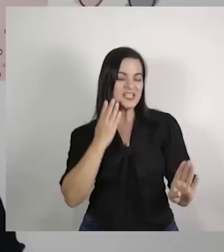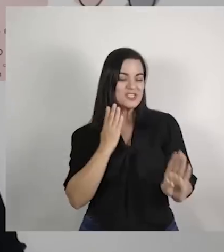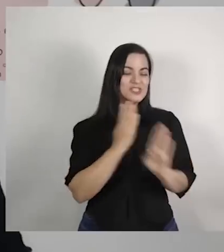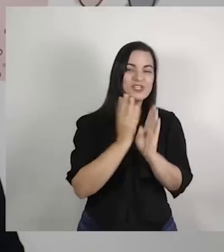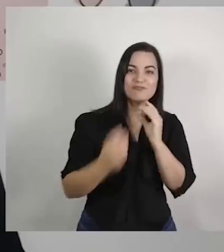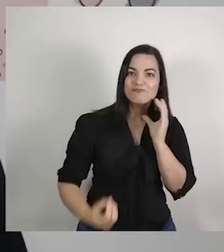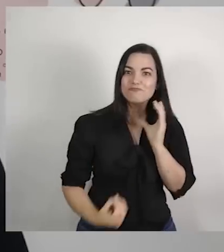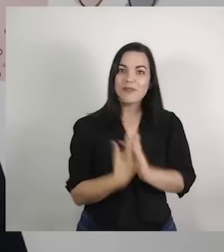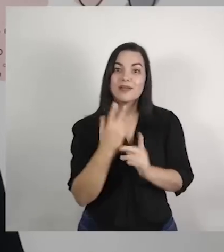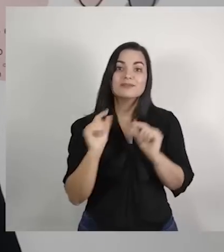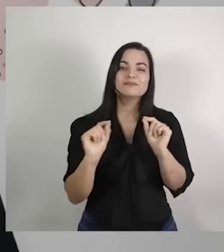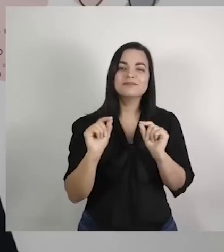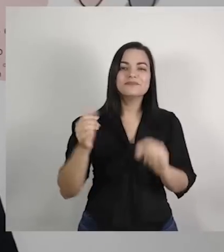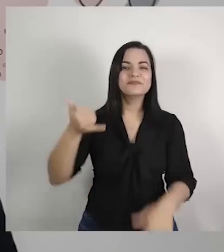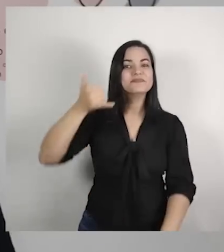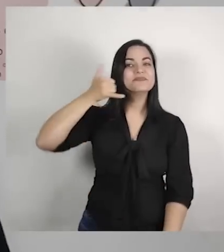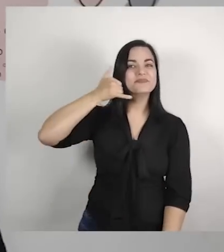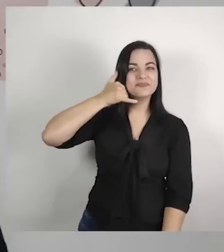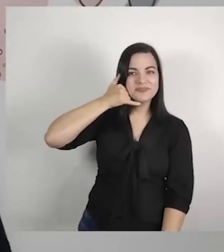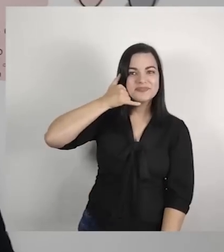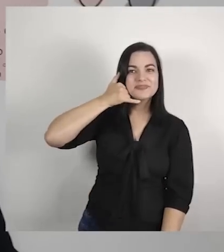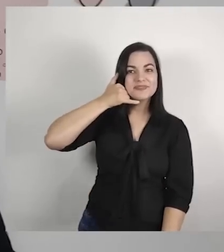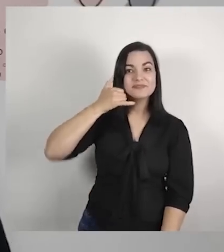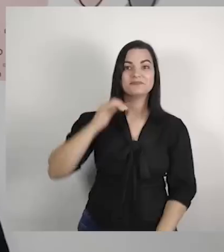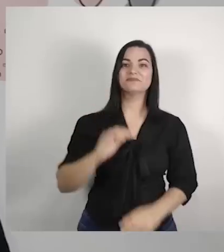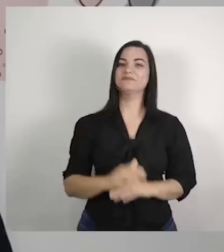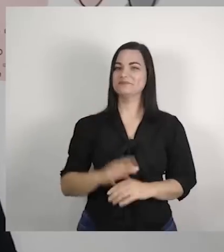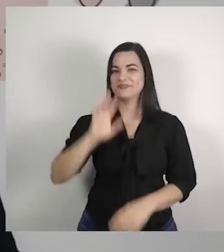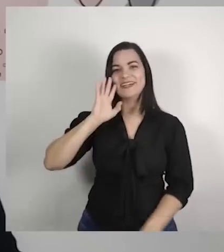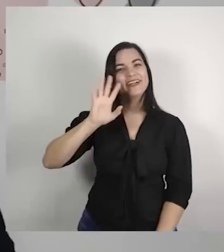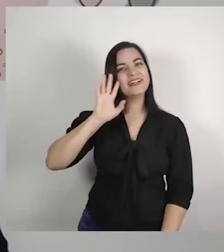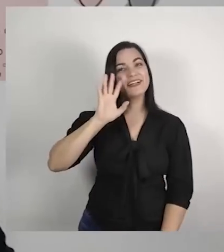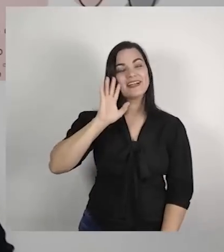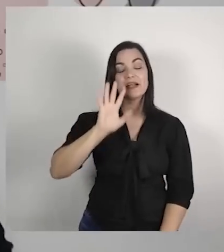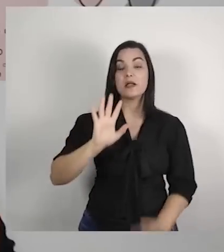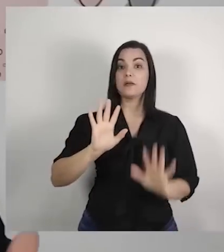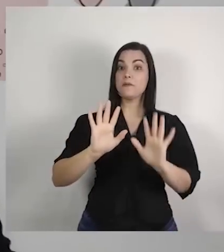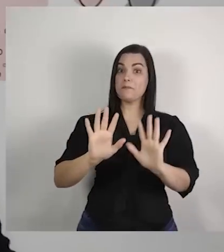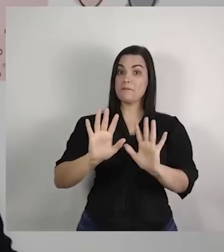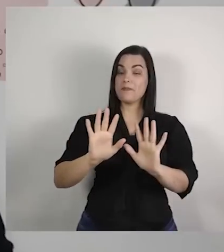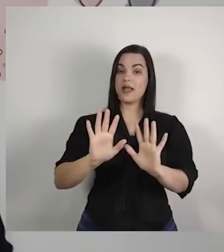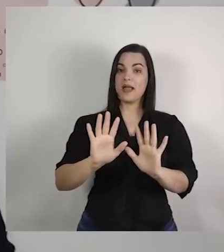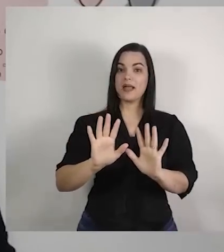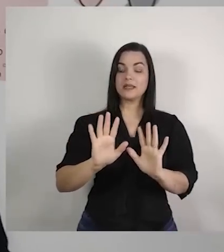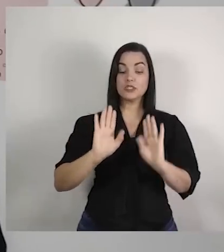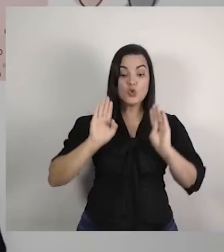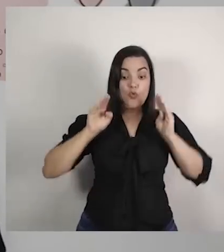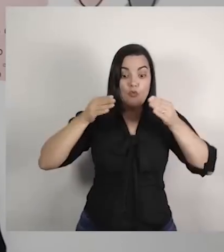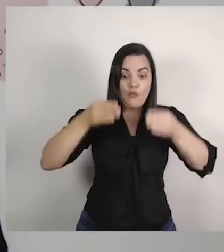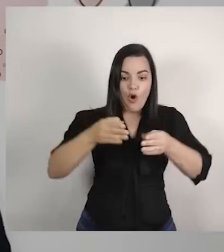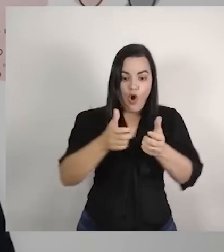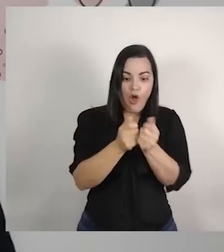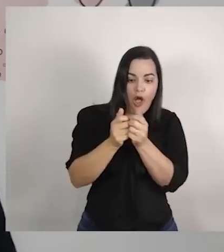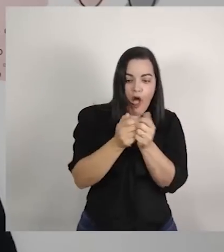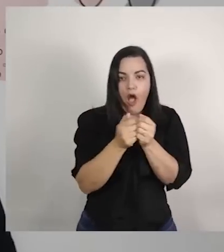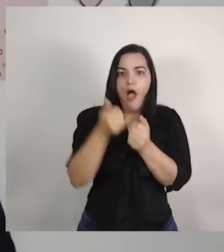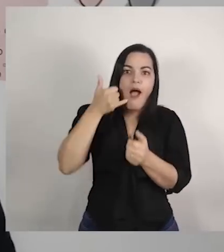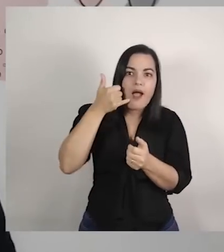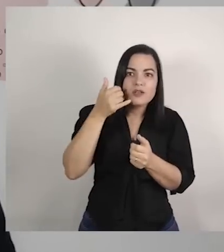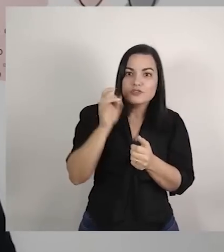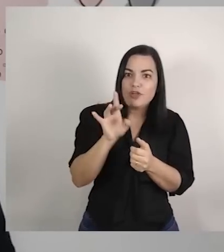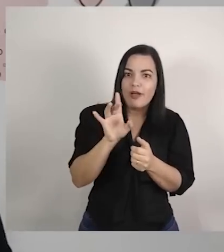do telefone. Olha só que legal! Não falaremos especificamente hoje do